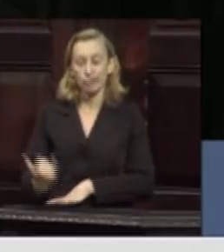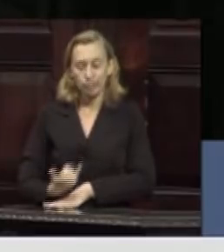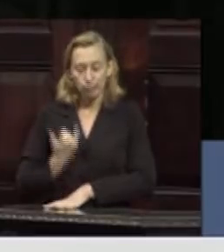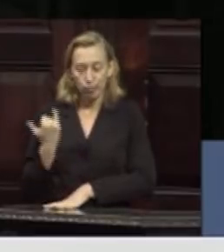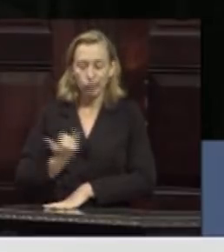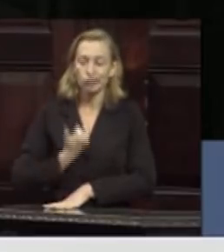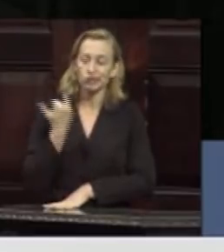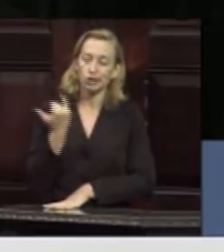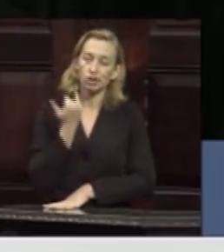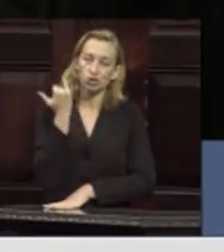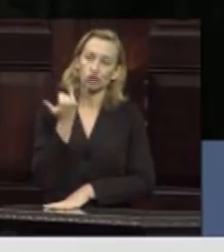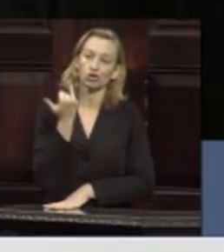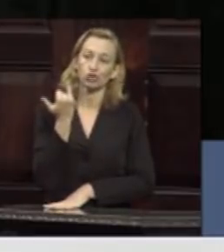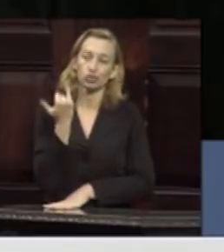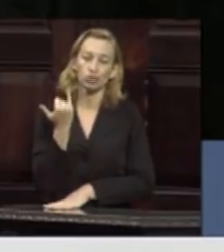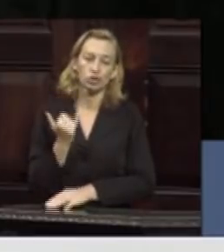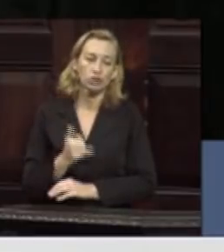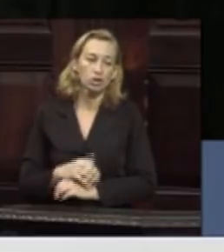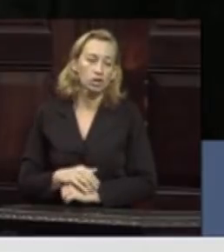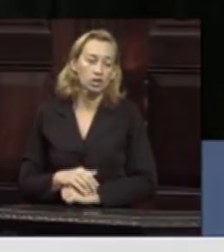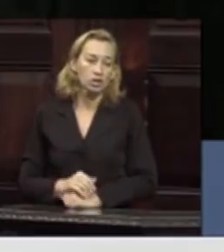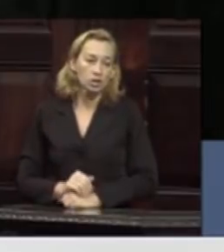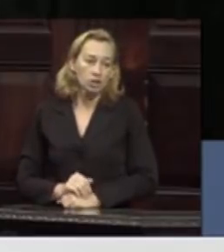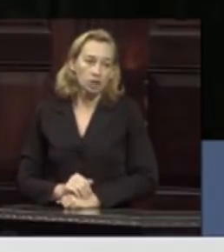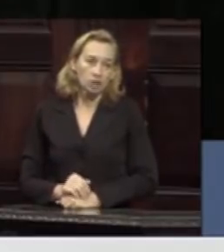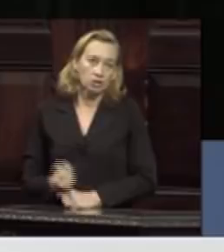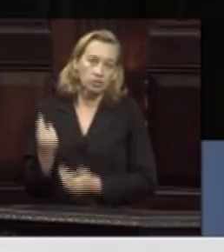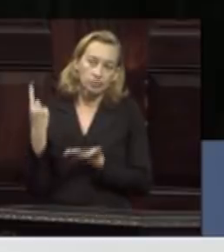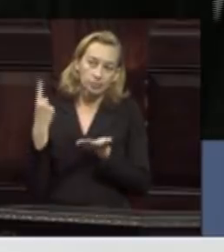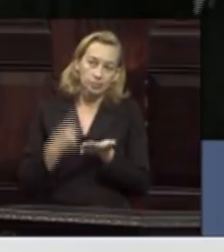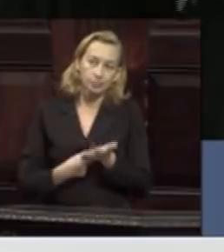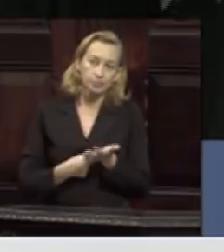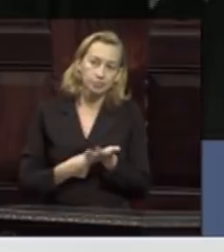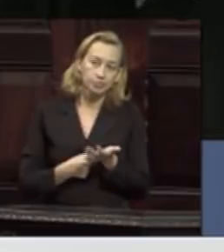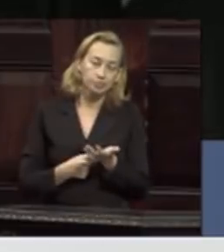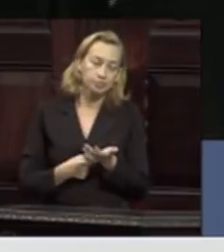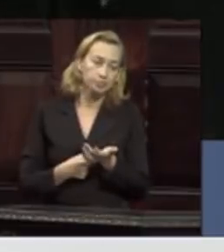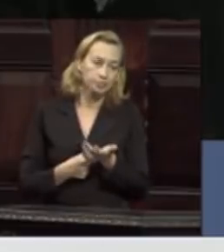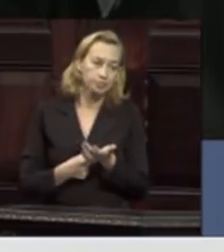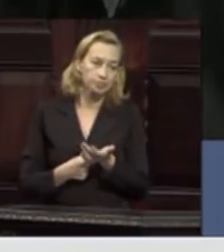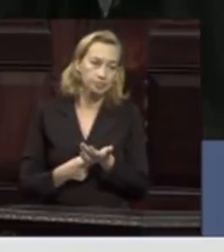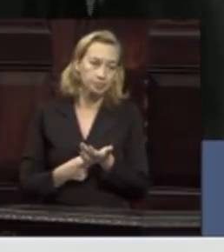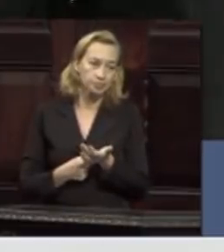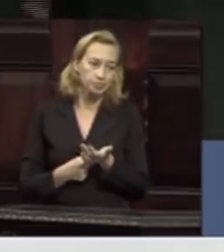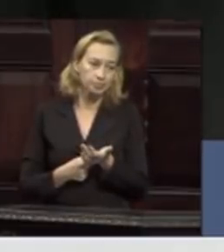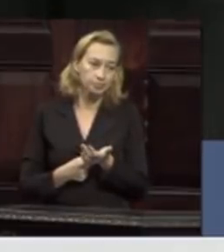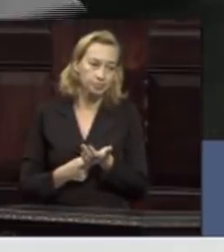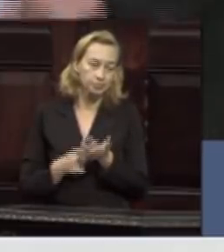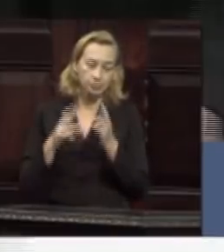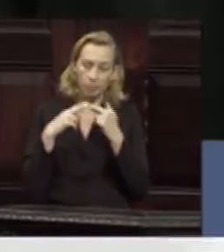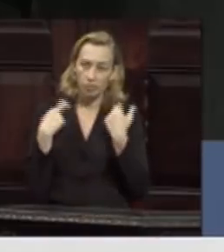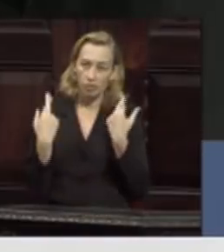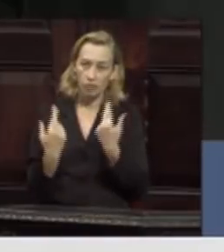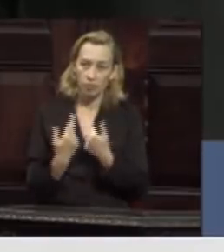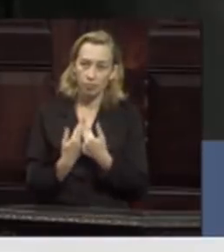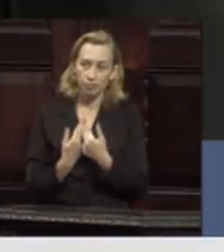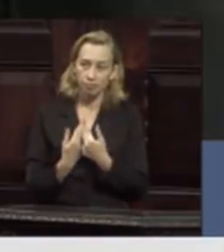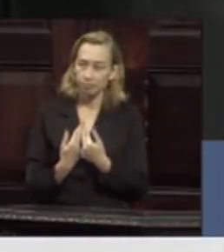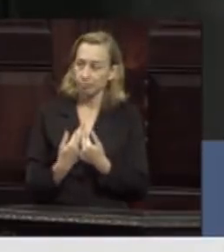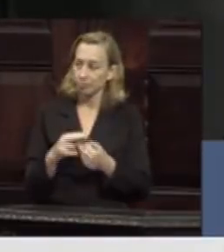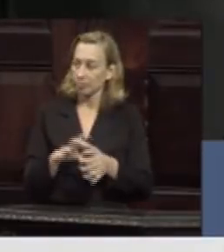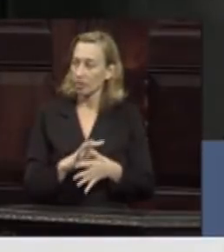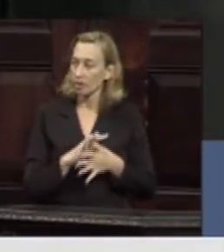esse encaminhamento surgido no acordo na Colégio de Líderes, de que se reúnam os líderes,